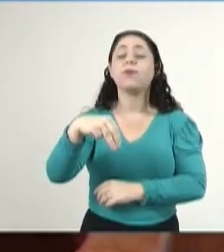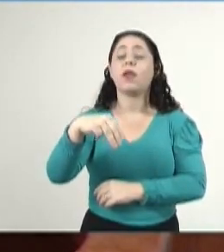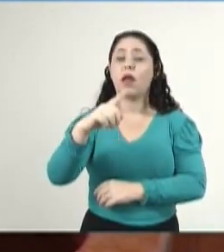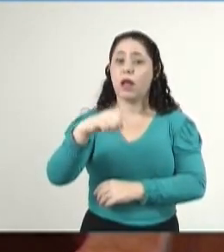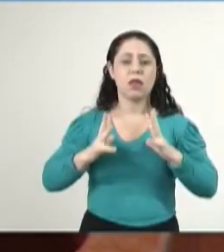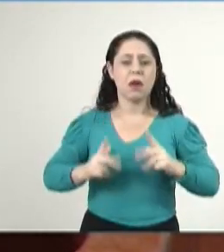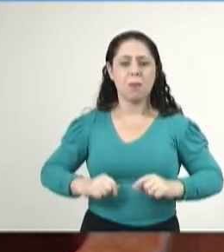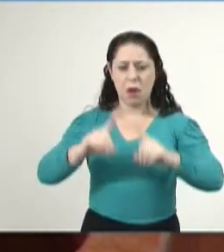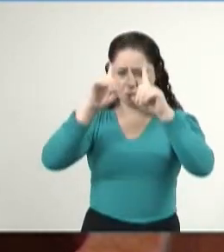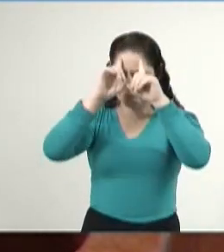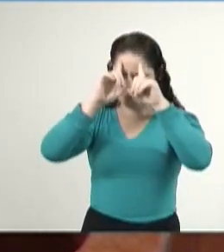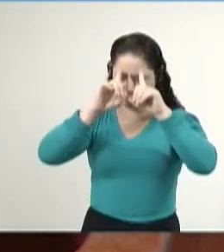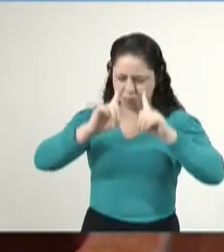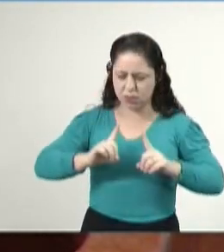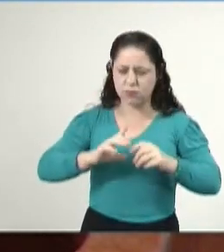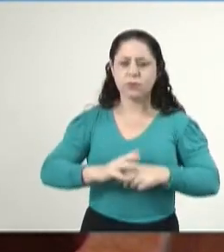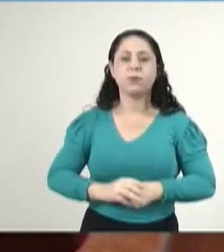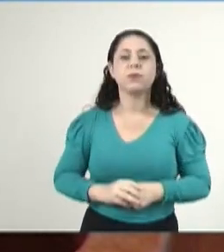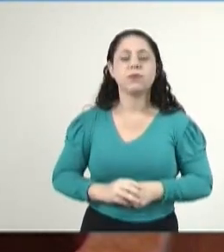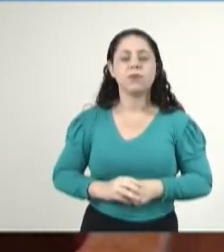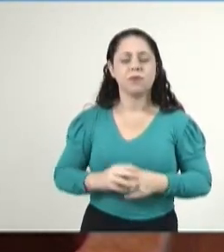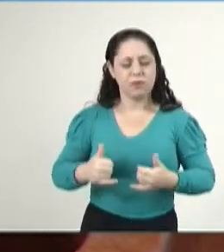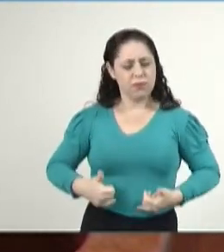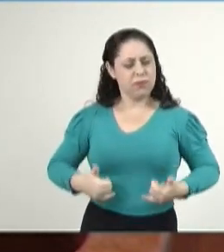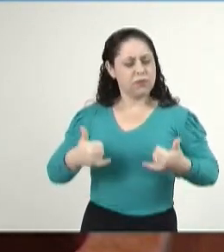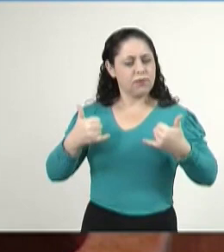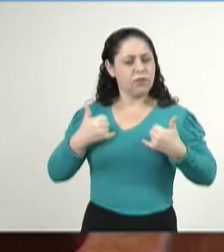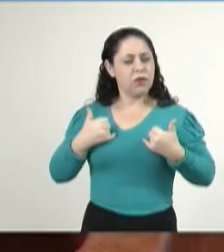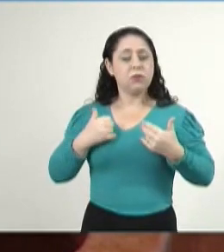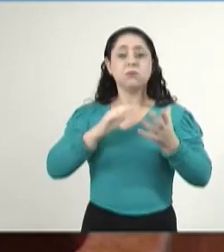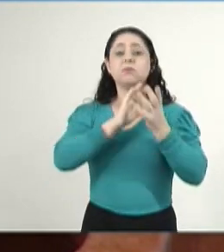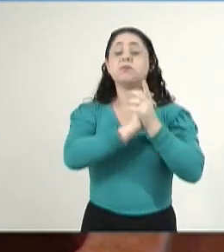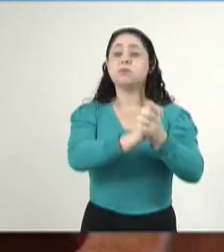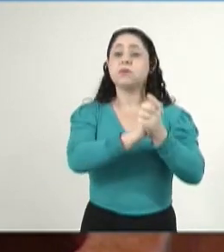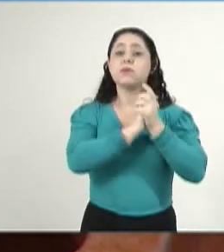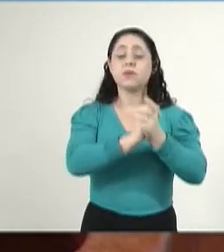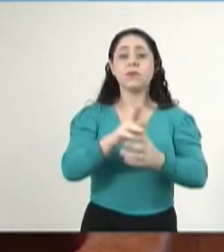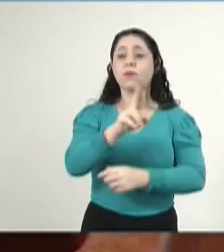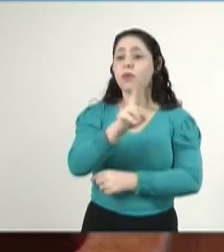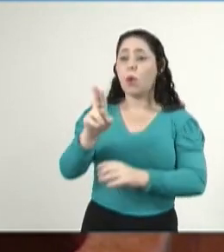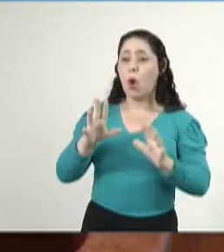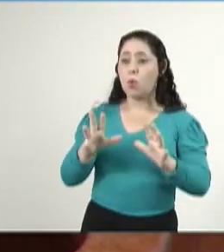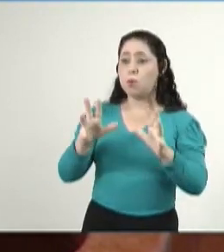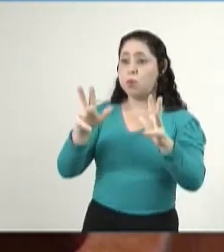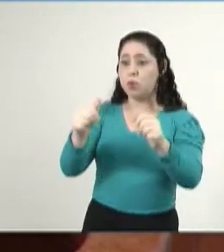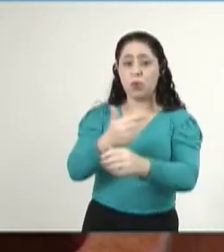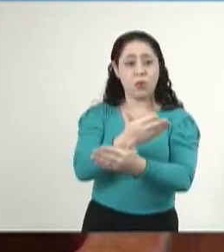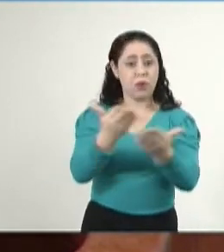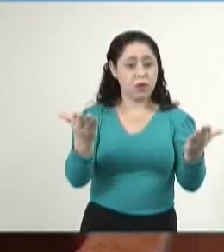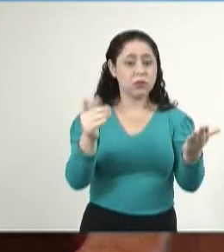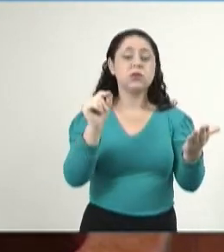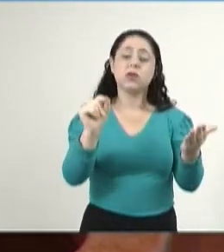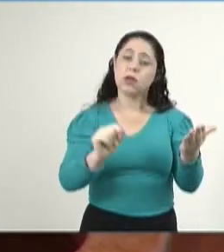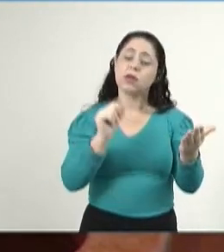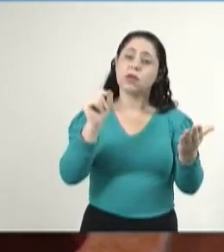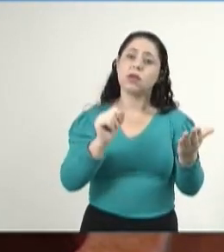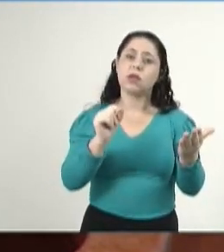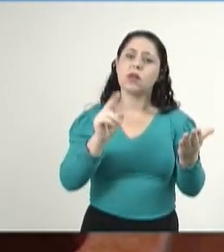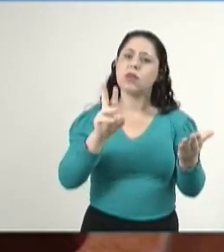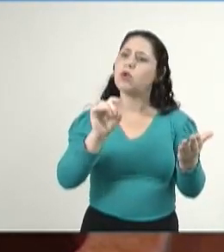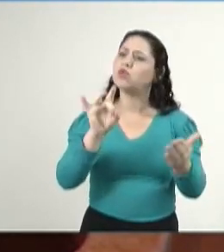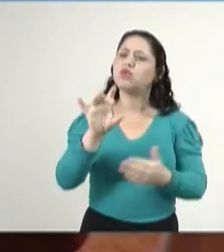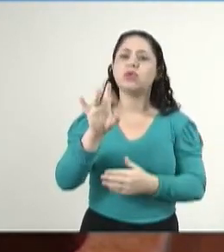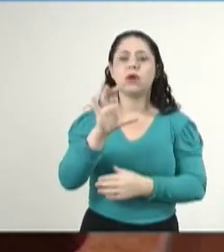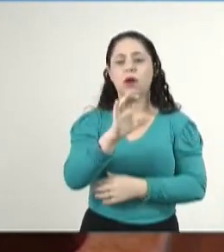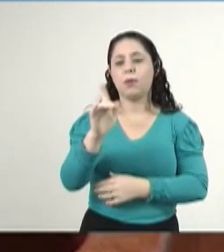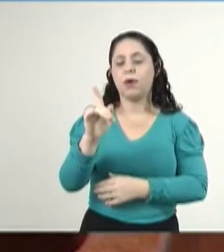50 quilômetros. A nossa honra e os nossos parabéns em nome de todos eles, aqueles que não só em